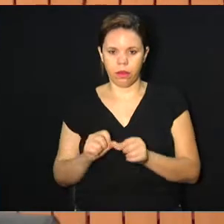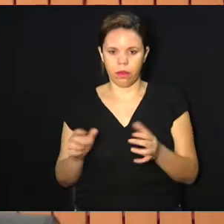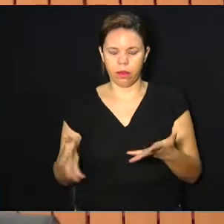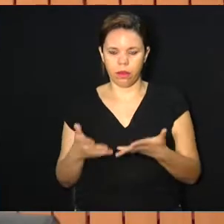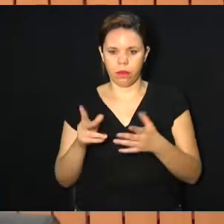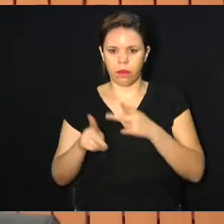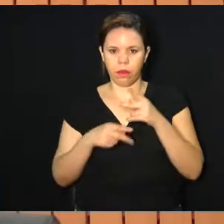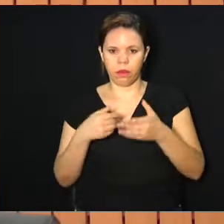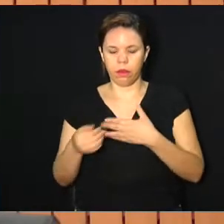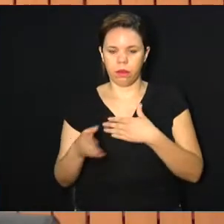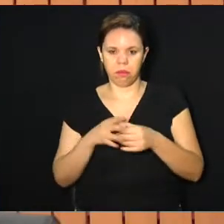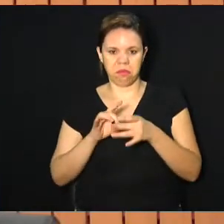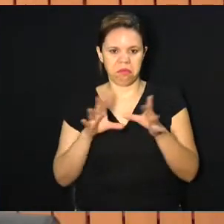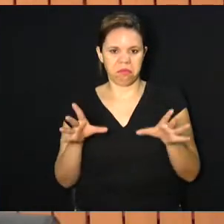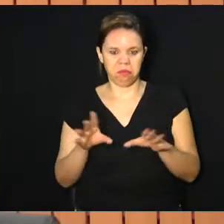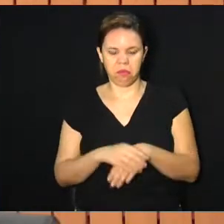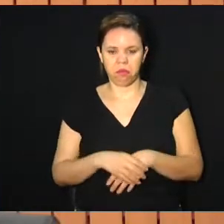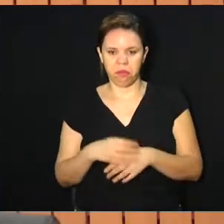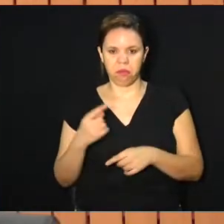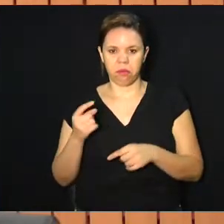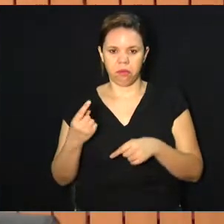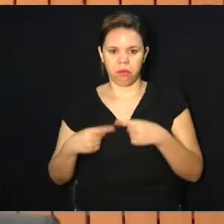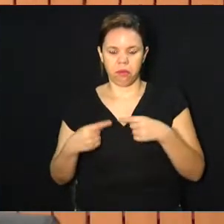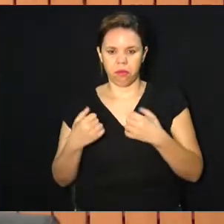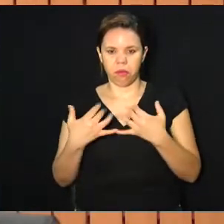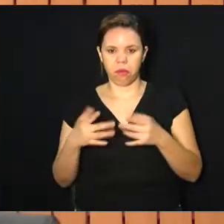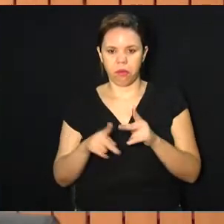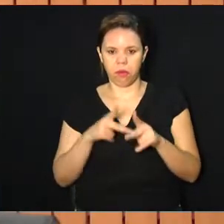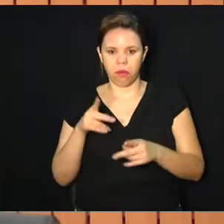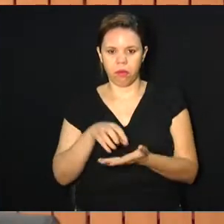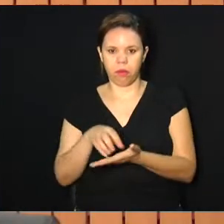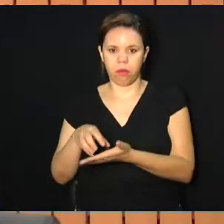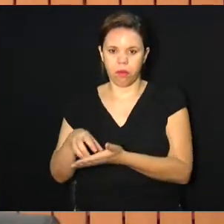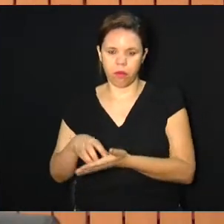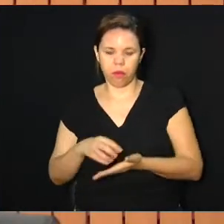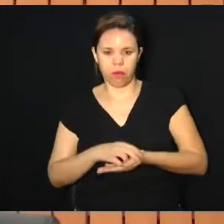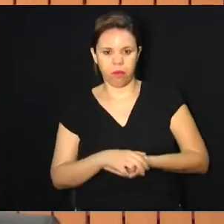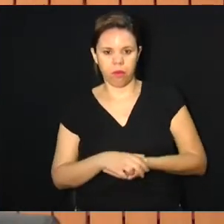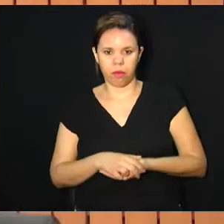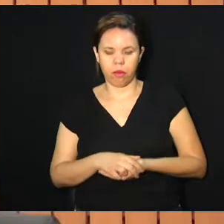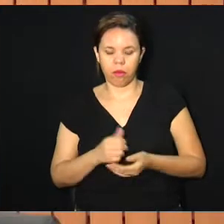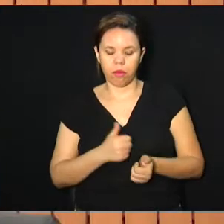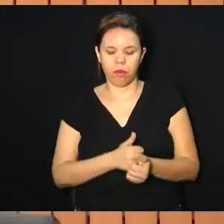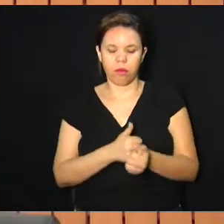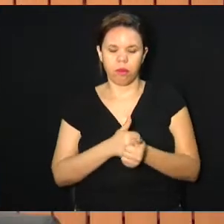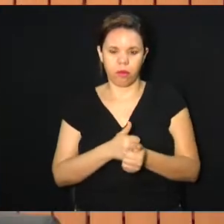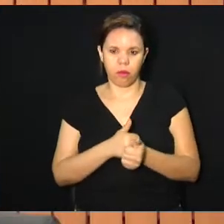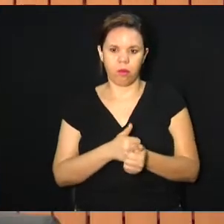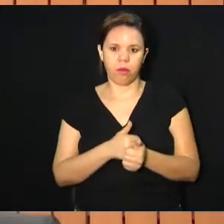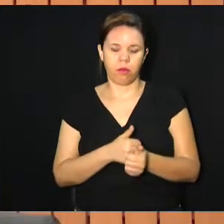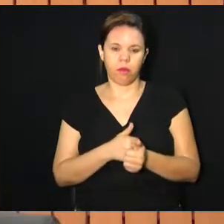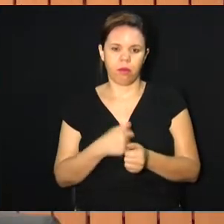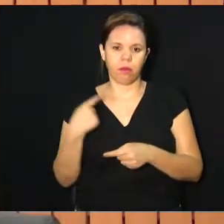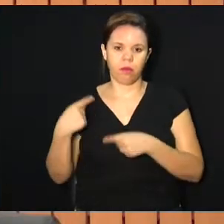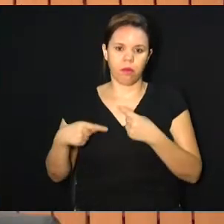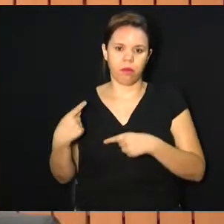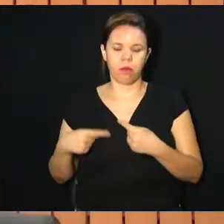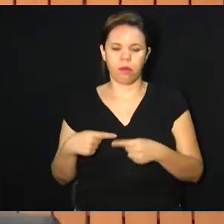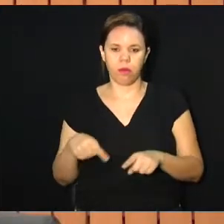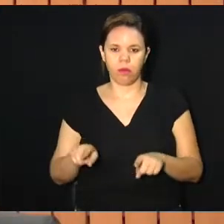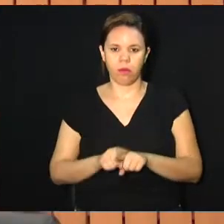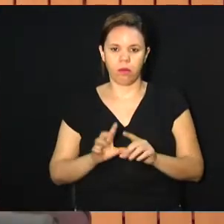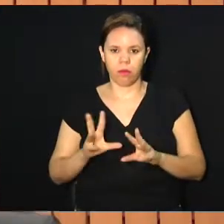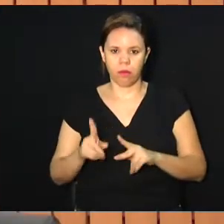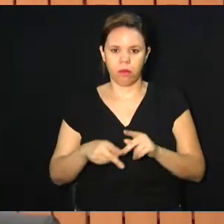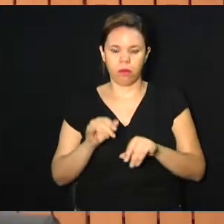debate público, né? E os órgãos ficaram meio que acompanhando o debate. Fora toda a